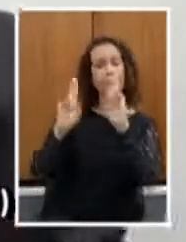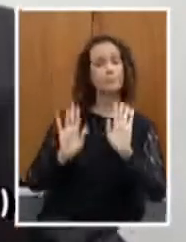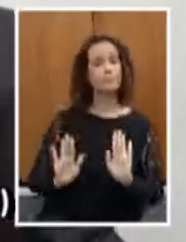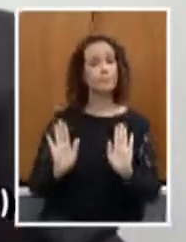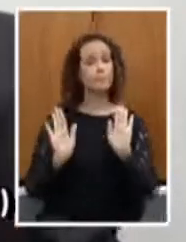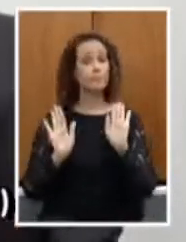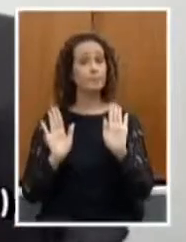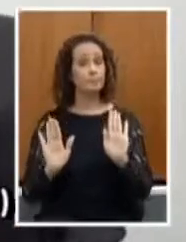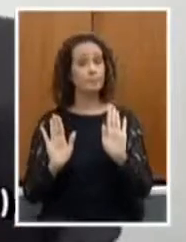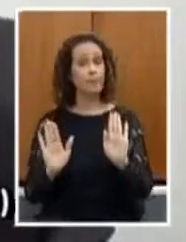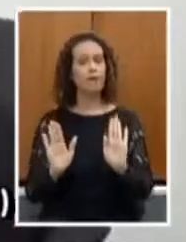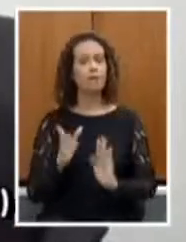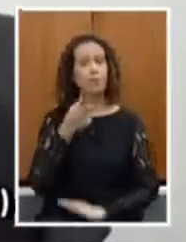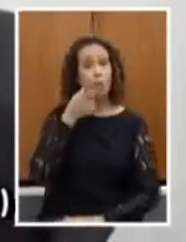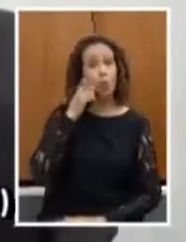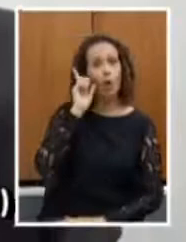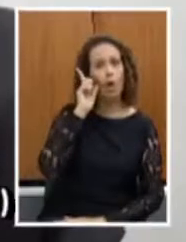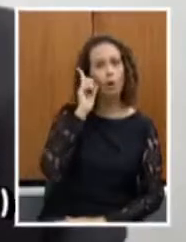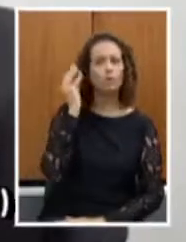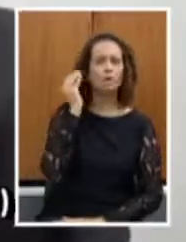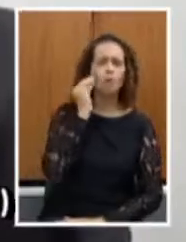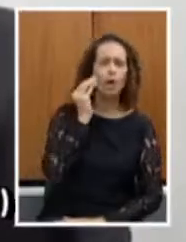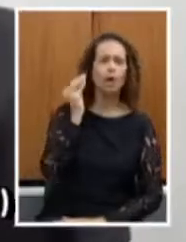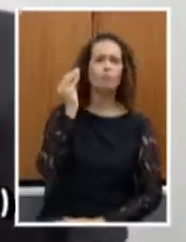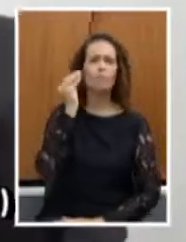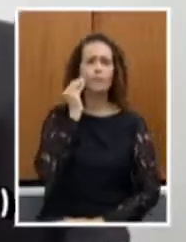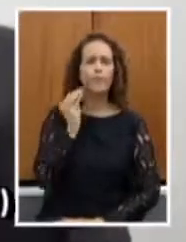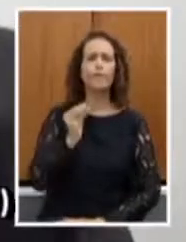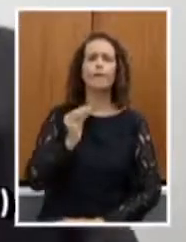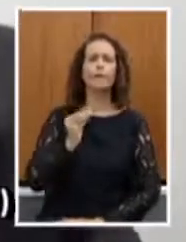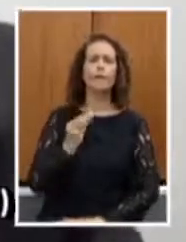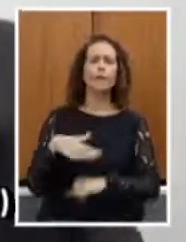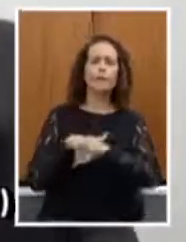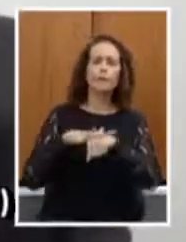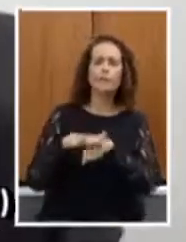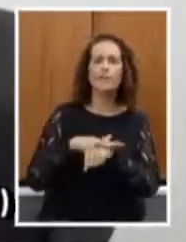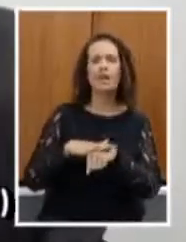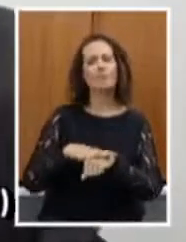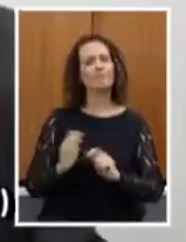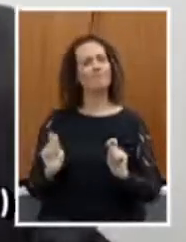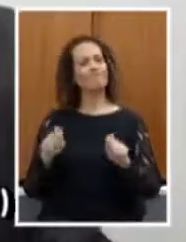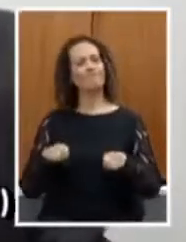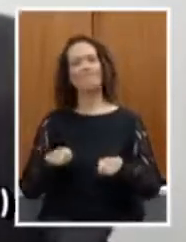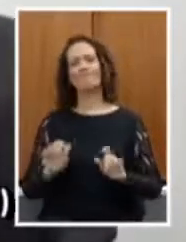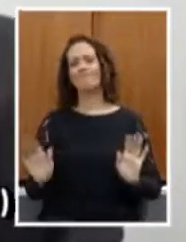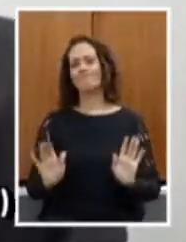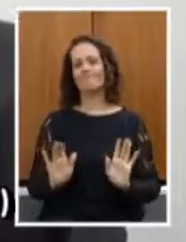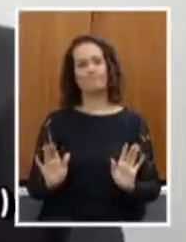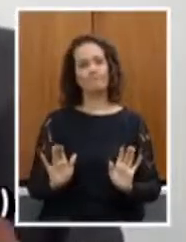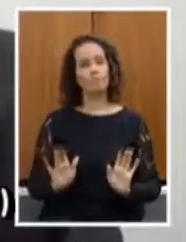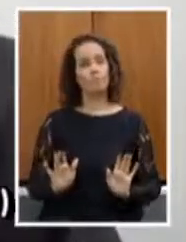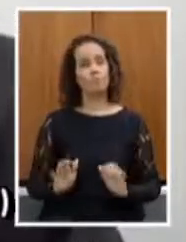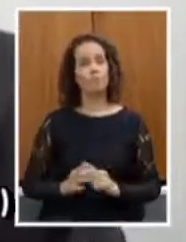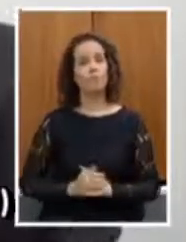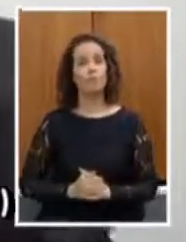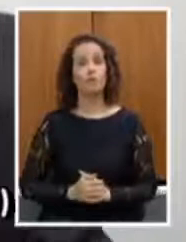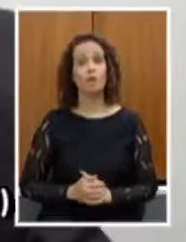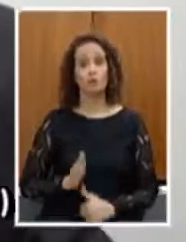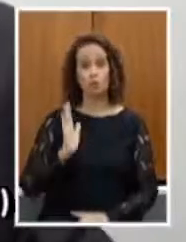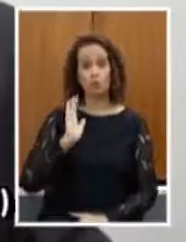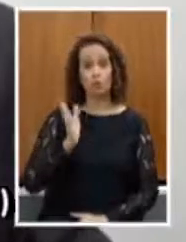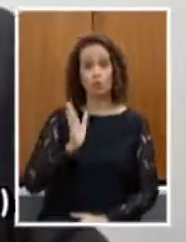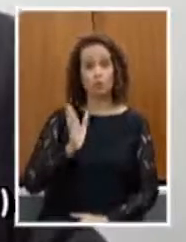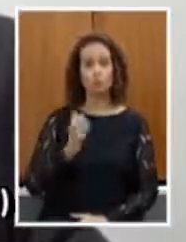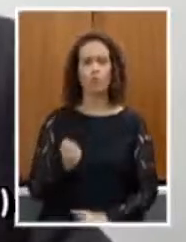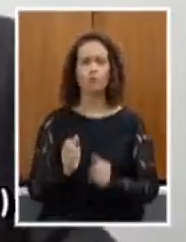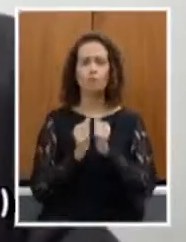ontem tentei falar com ele por várias oportunidades. Sei que talvez não foi possível, razão pela qual, quando participei da reunião